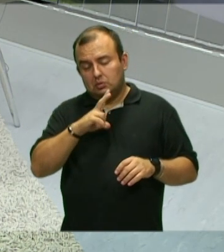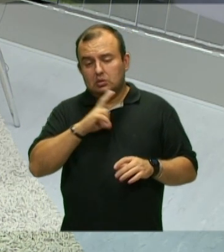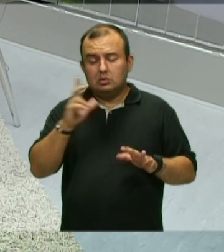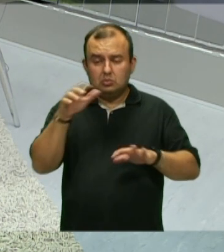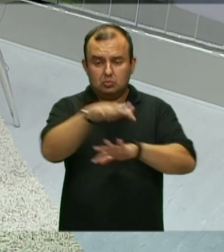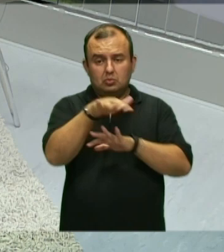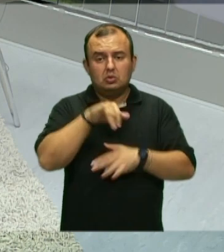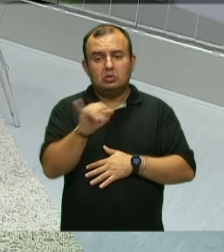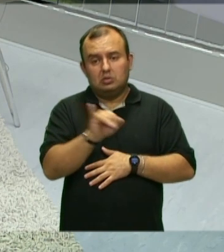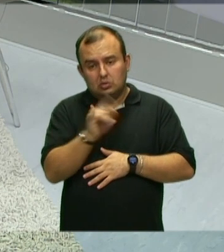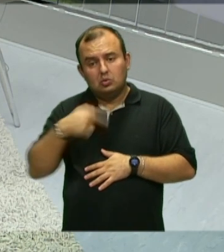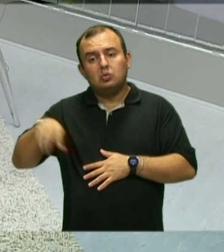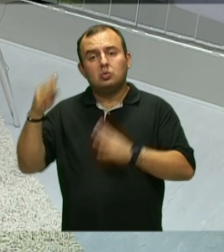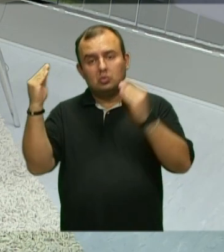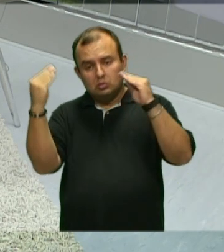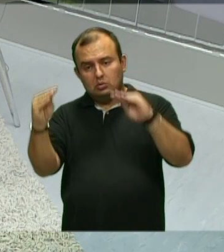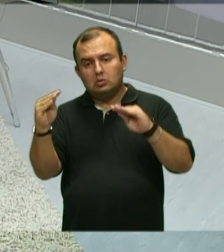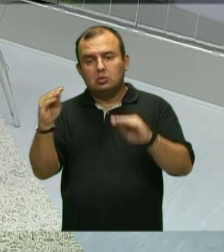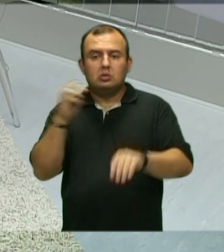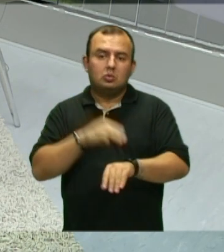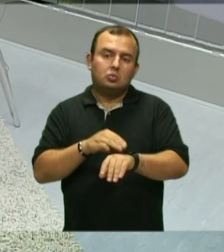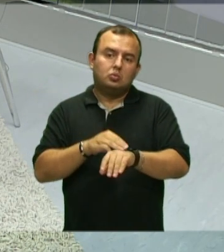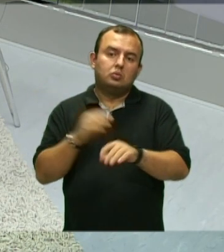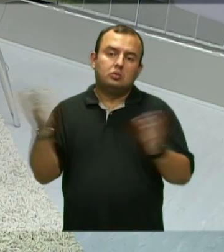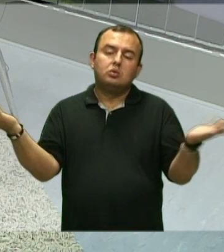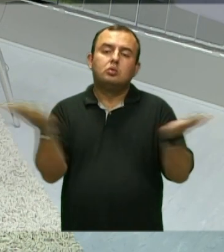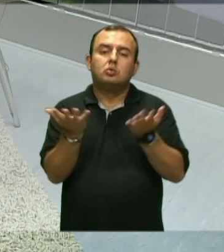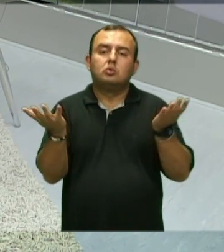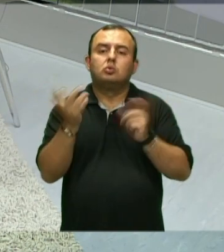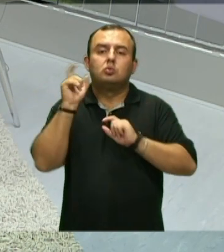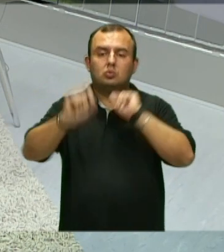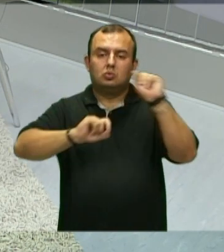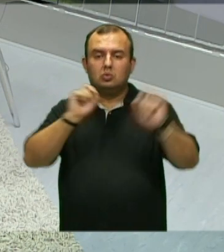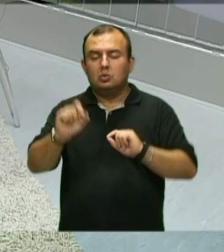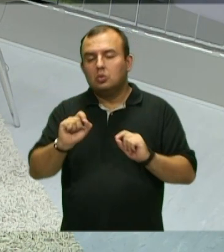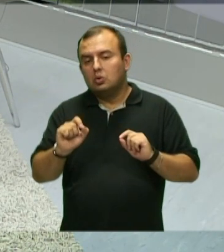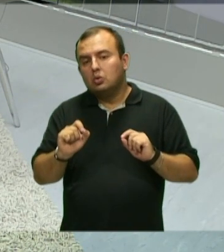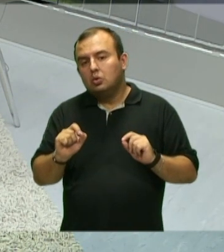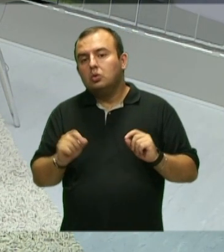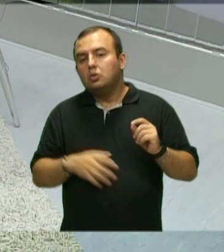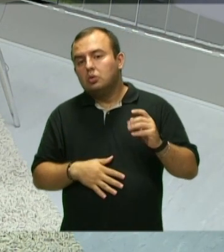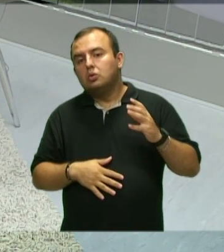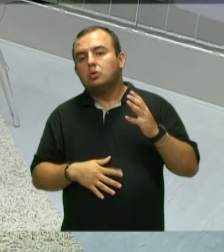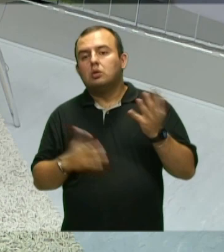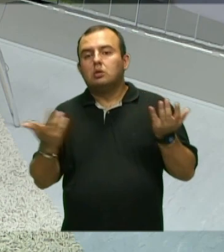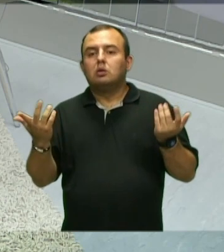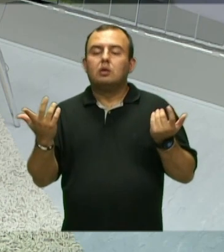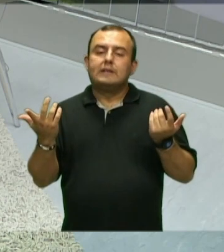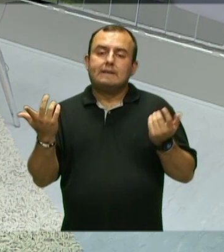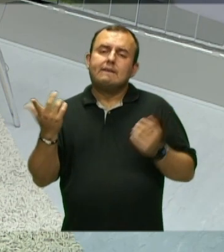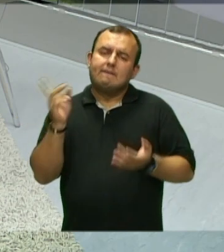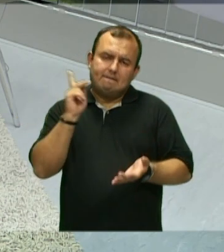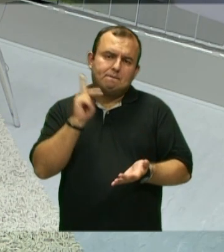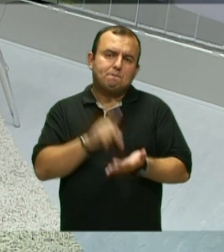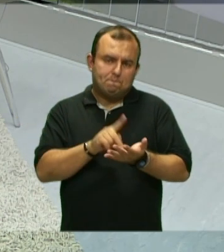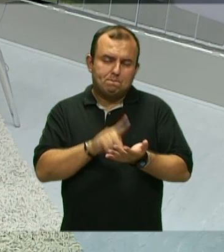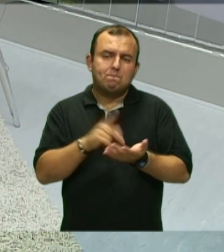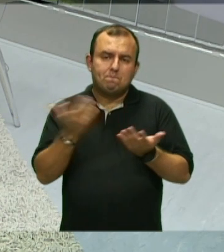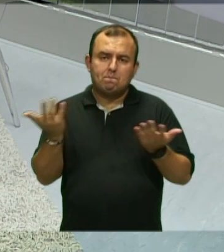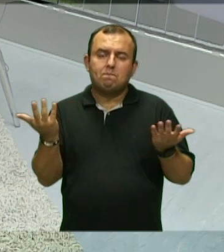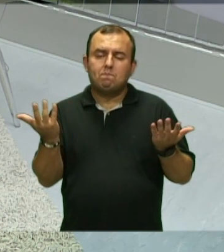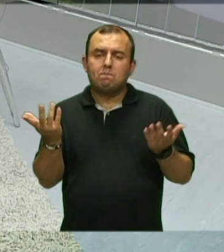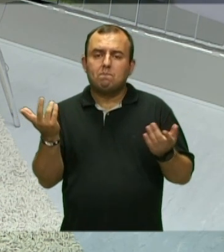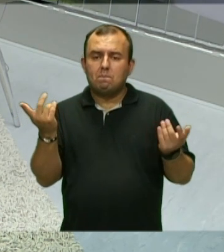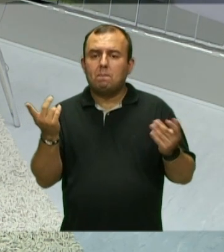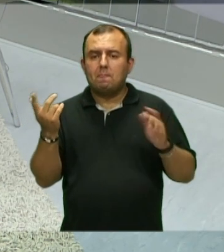Esse foi o que a gente colocou naquele momento. E hoje a gente está vendo o reflexo do que a gente falou aqui, né? É evidente que hoje já está